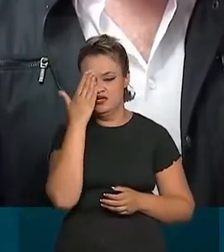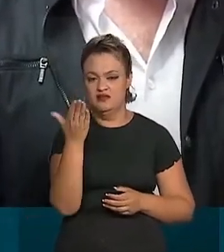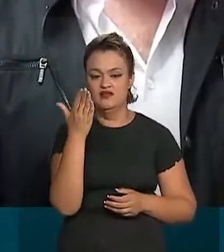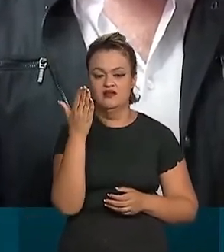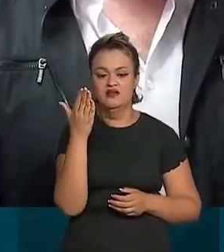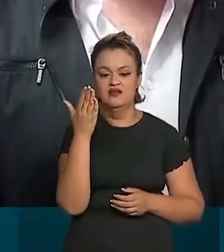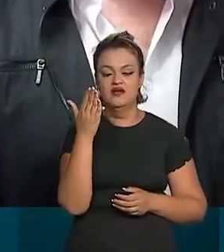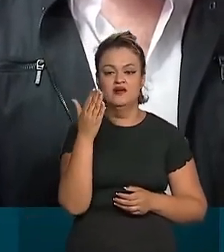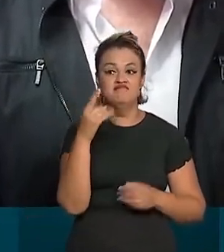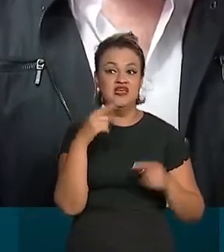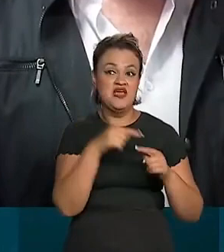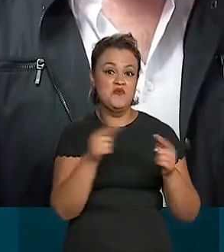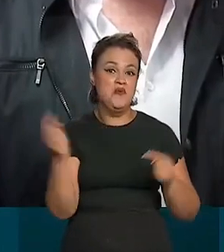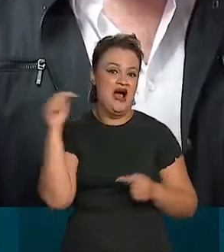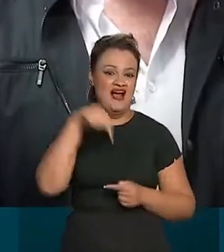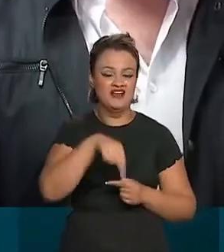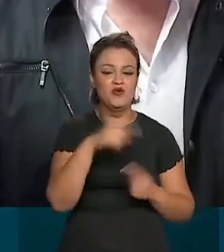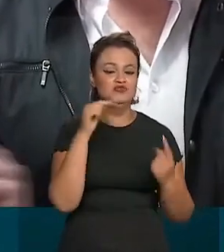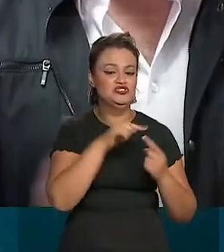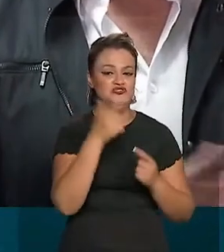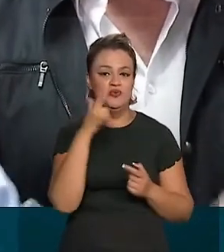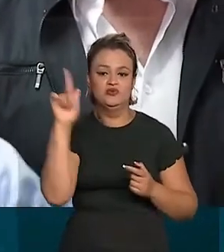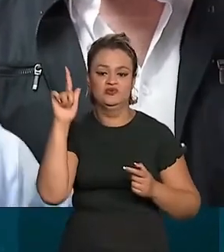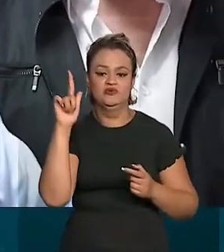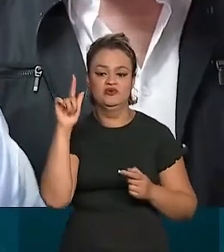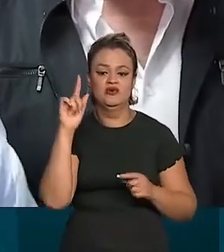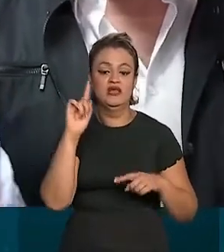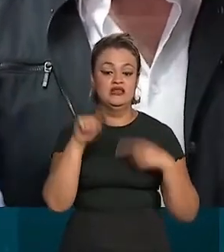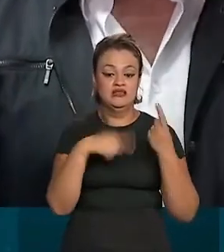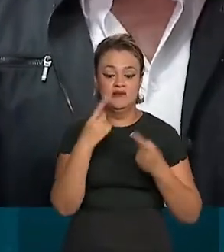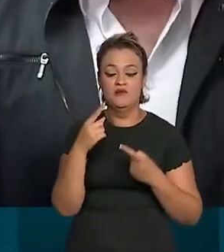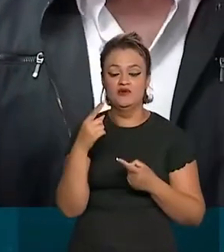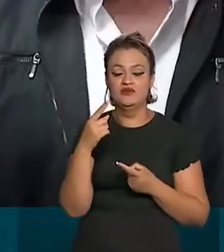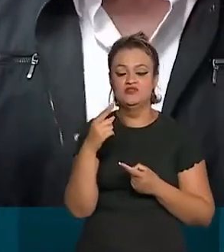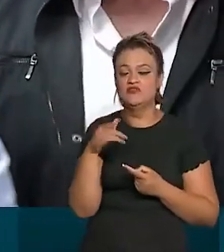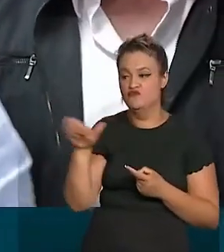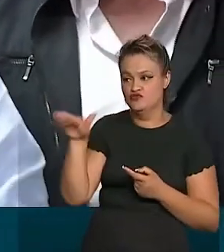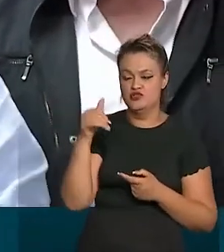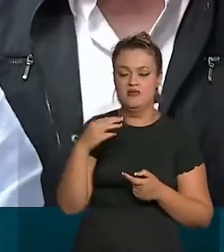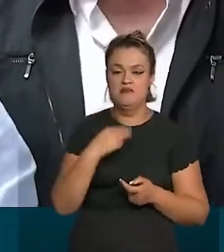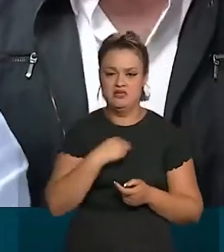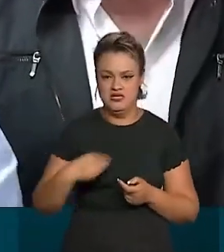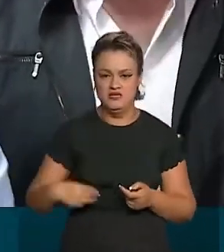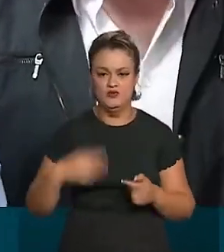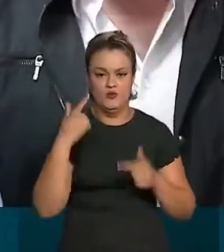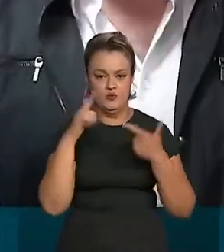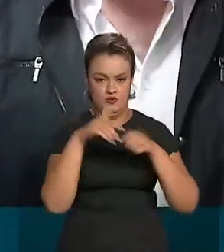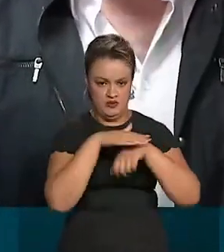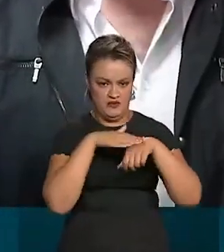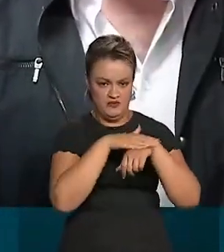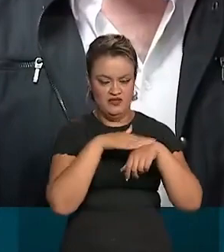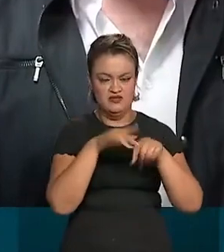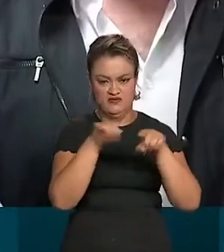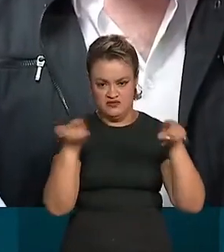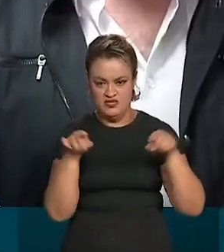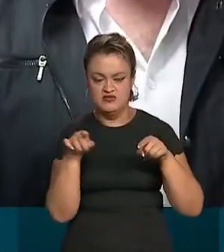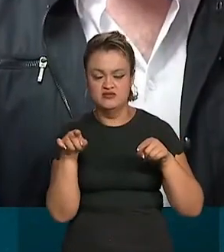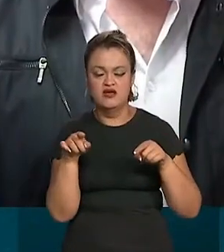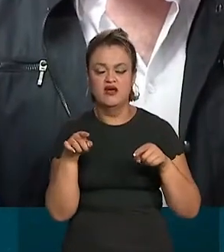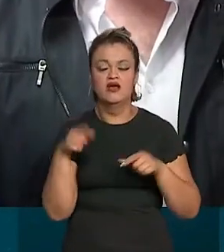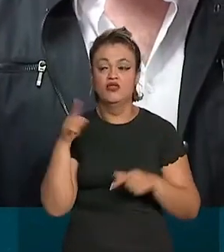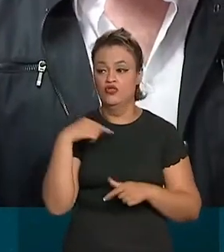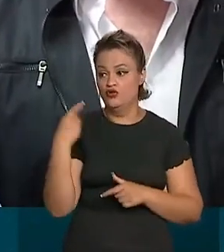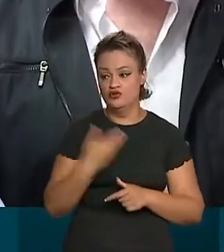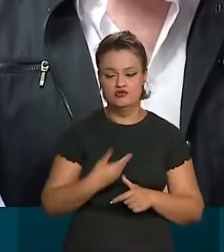aqui para outra coisa. E vou deixar aqui depois os meus ministros aqui para falar com vocês. Já conversaram com o Edinho, o que que o